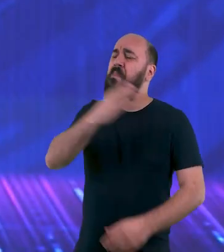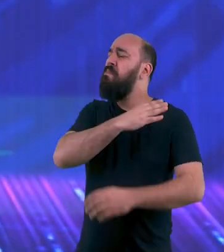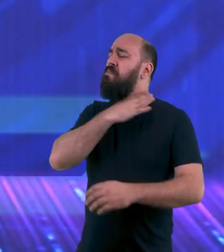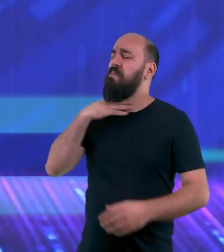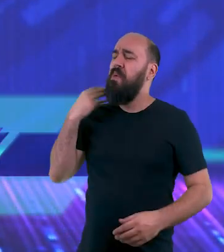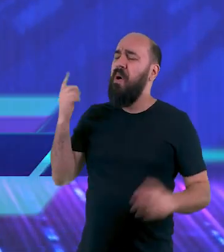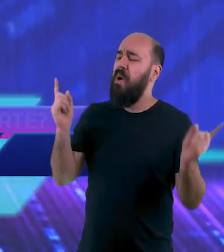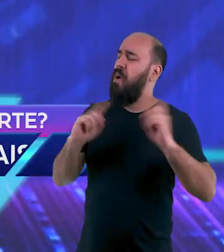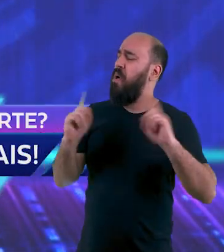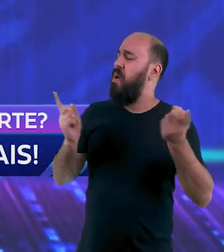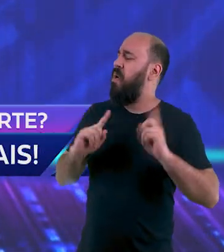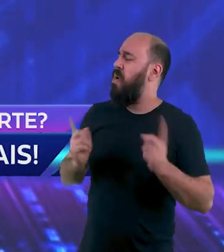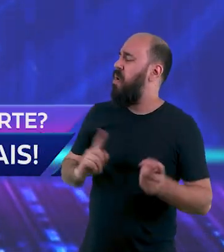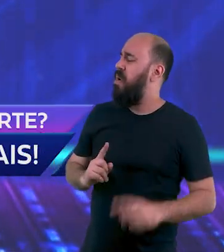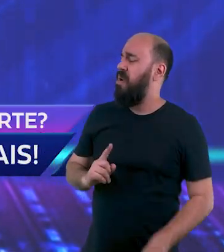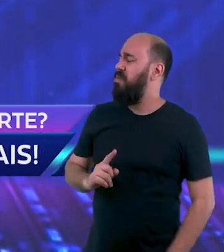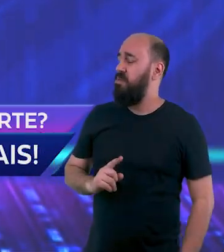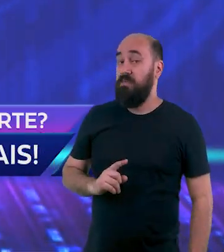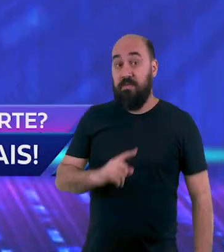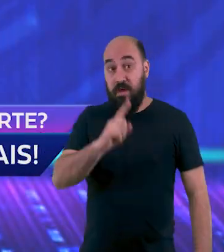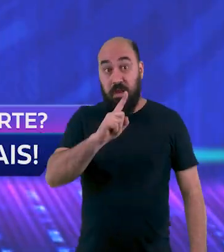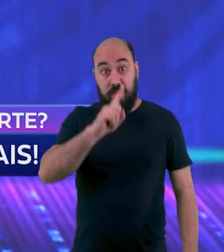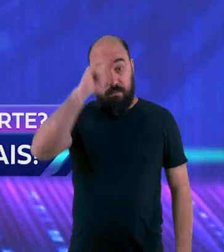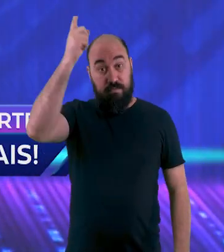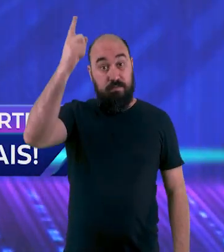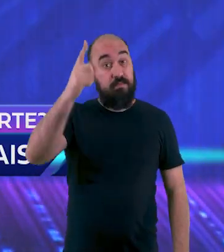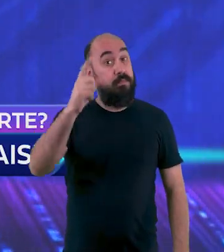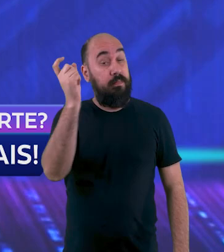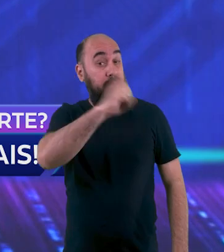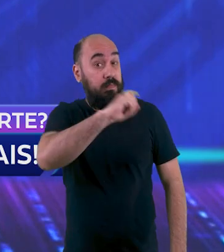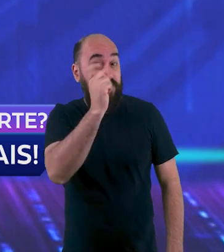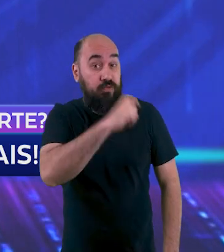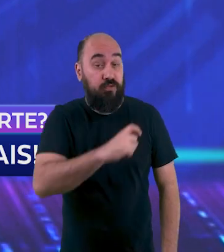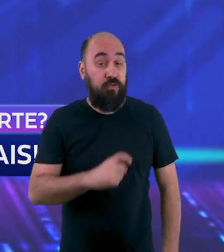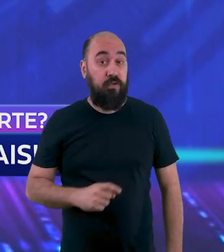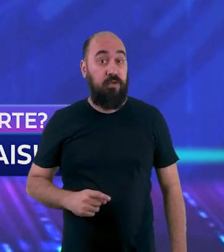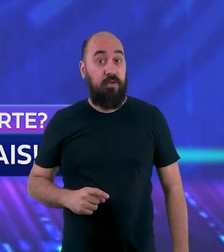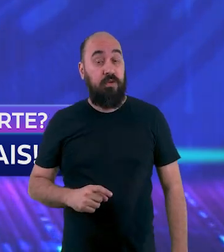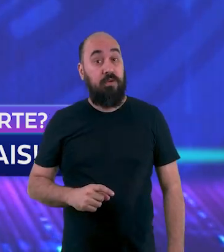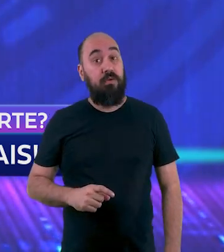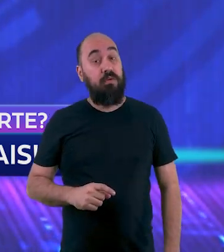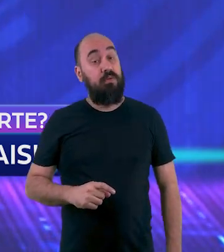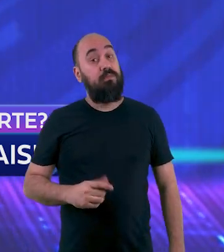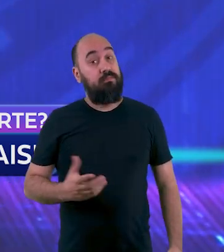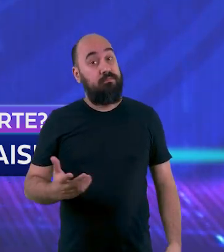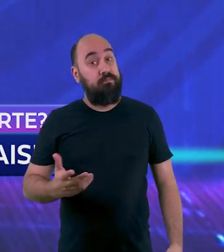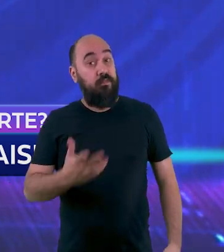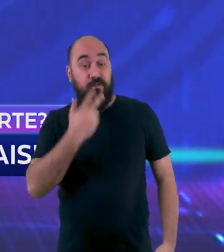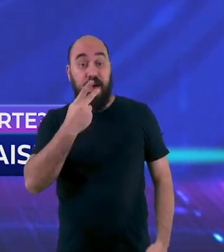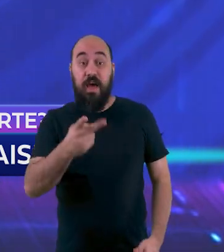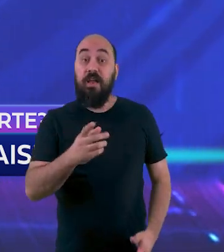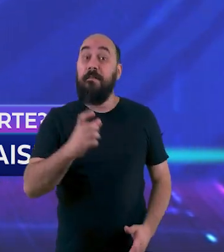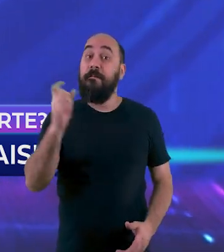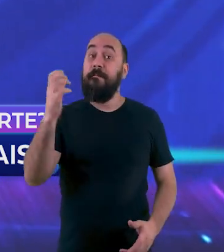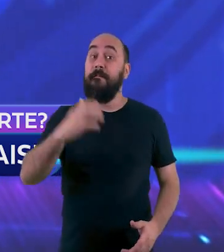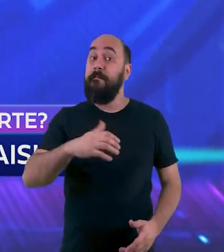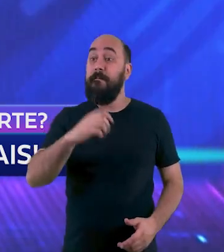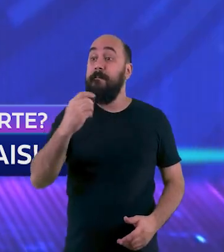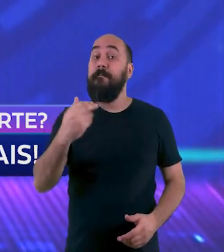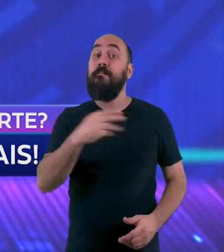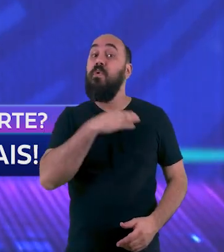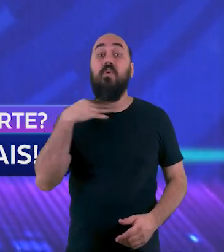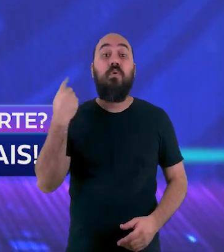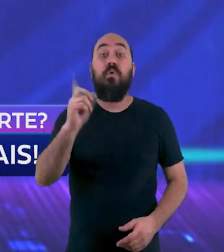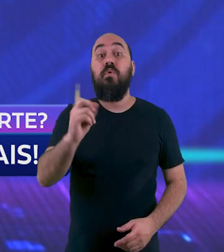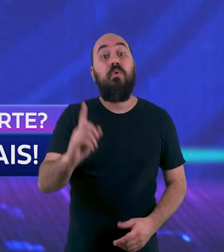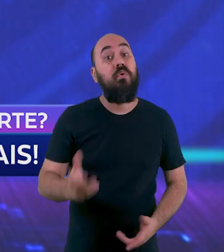Ele inventou essa mentira. Ele inventou essa história de que as pessoas não vão morrer. E sabe o que ele faz